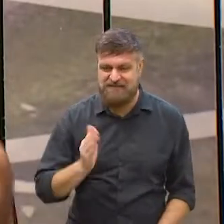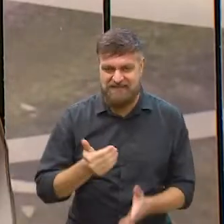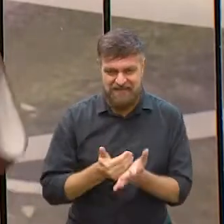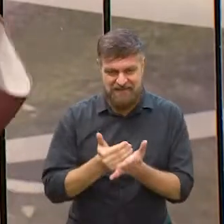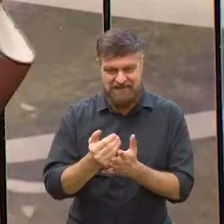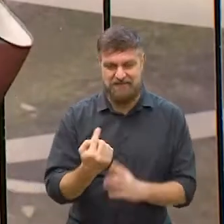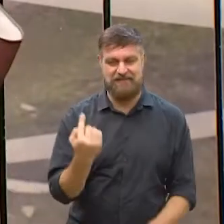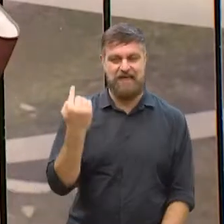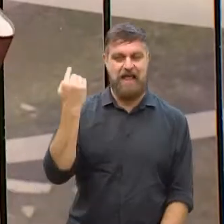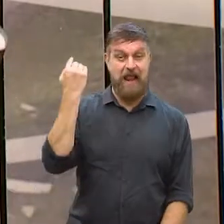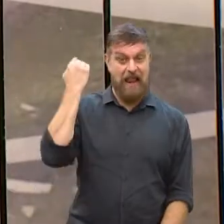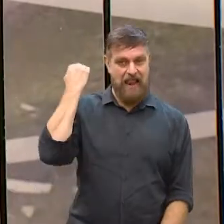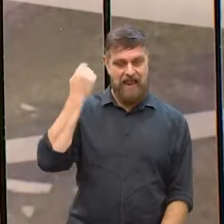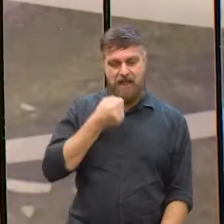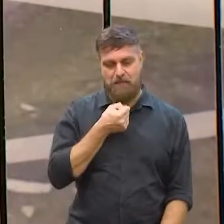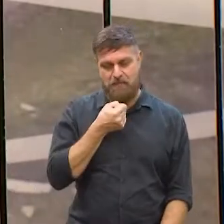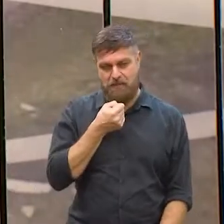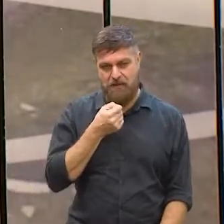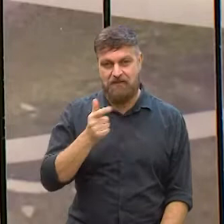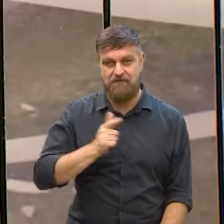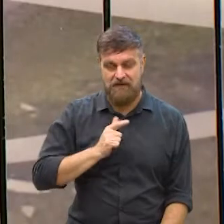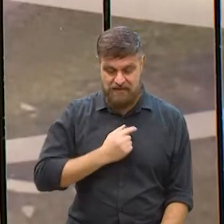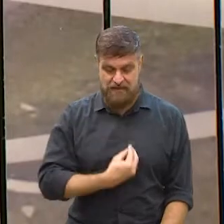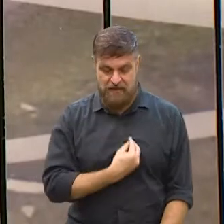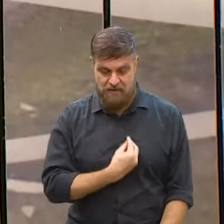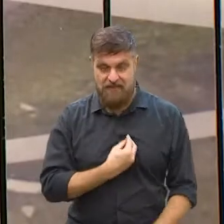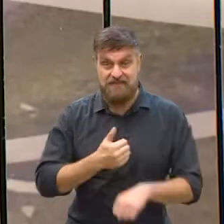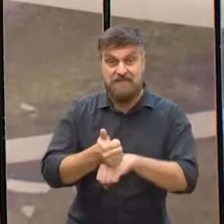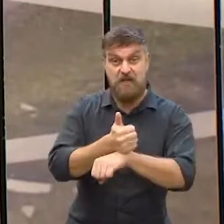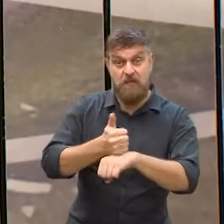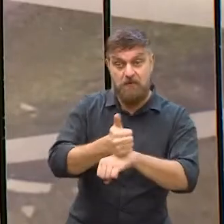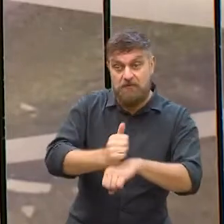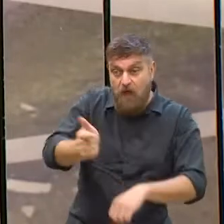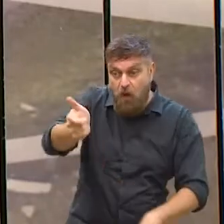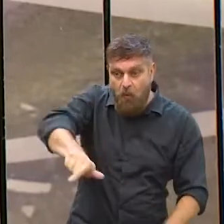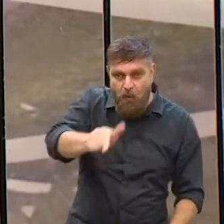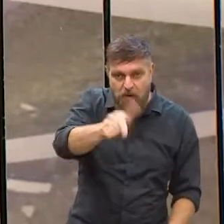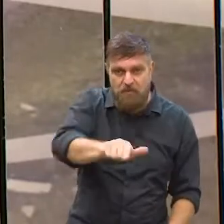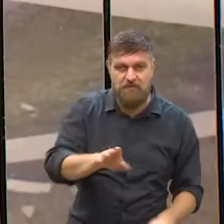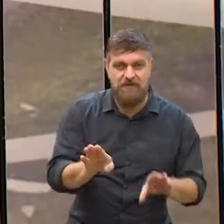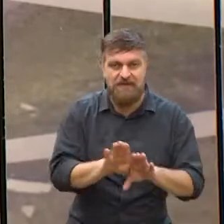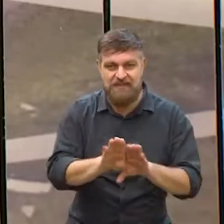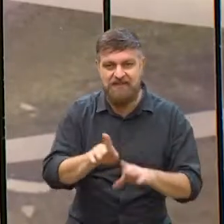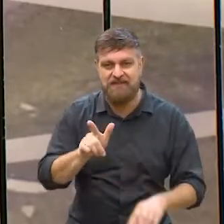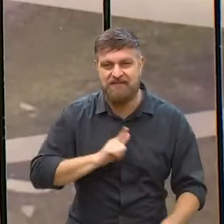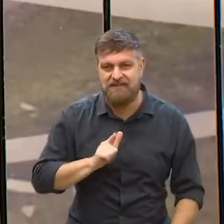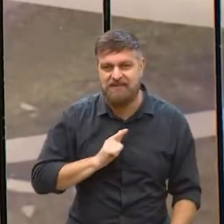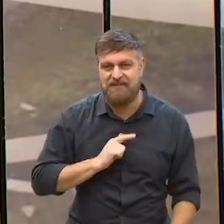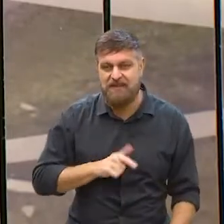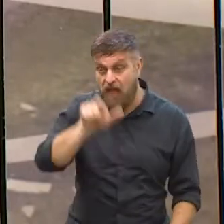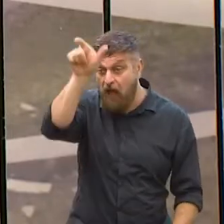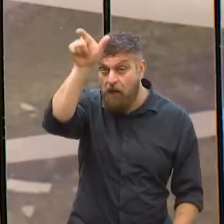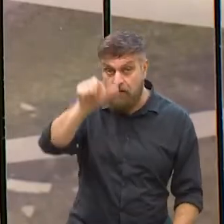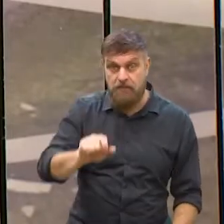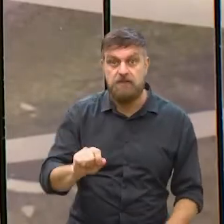começo, lá no primeiro bloco, que nós teremos mais profissionais conosco e ainda teremos o testemunho de quem fez a